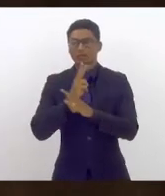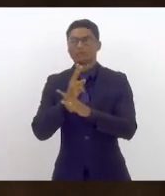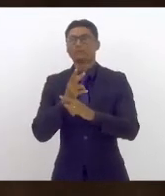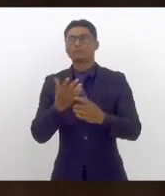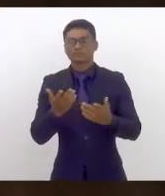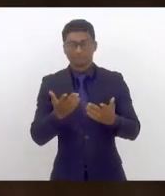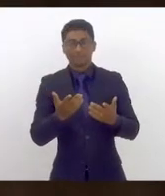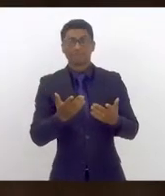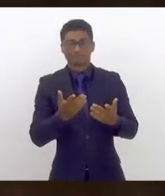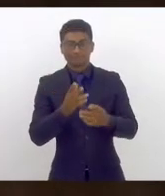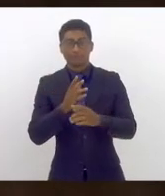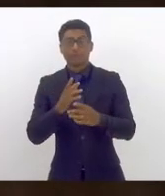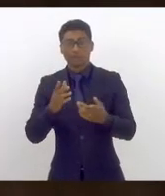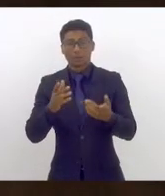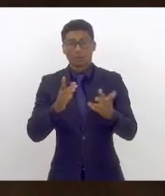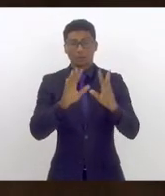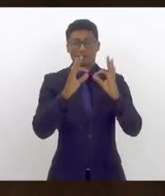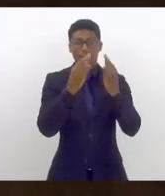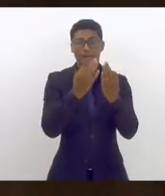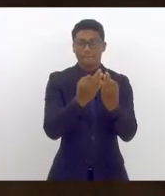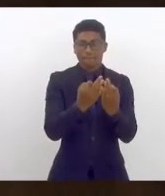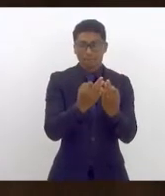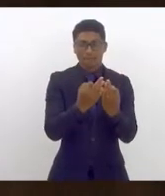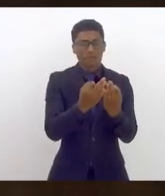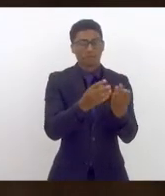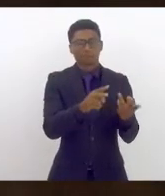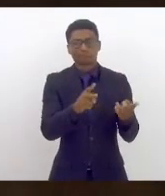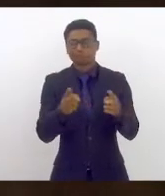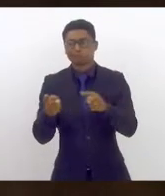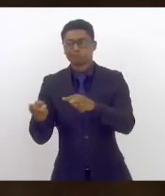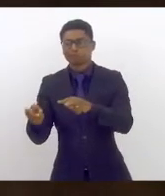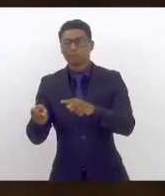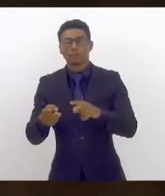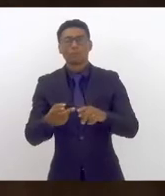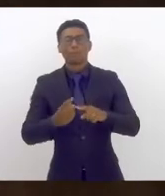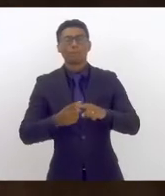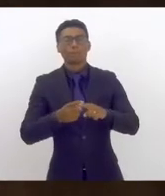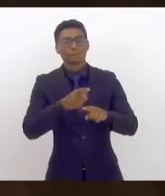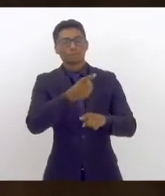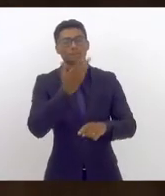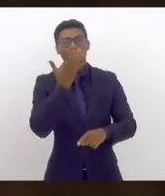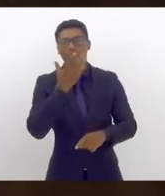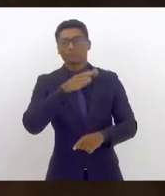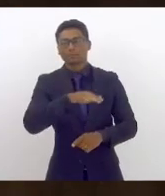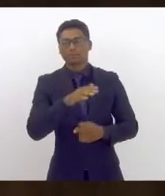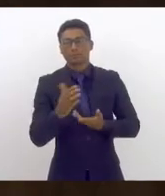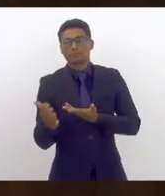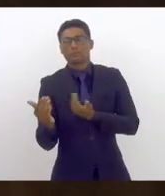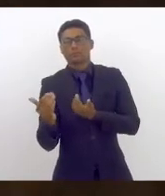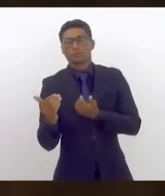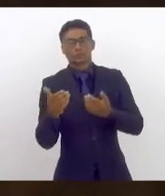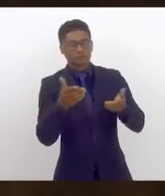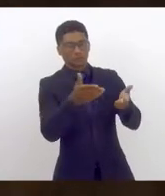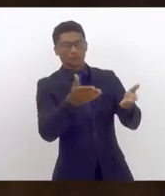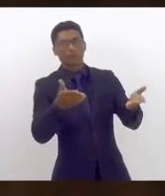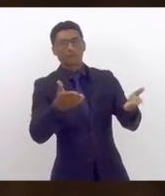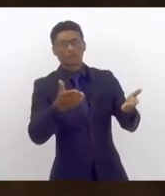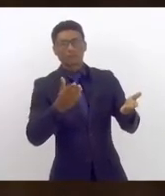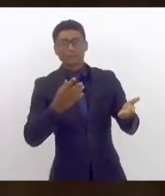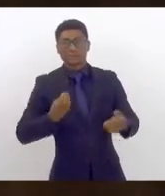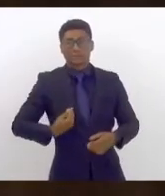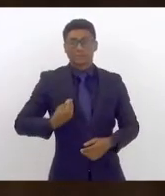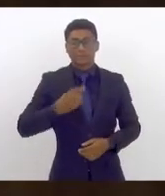extensa ou ampliada de crianças e adolescentes em situação de